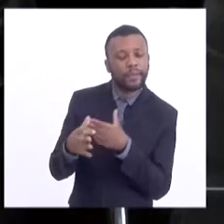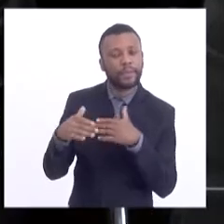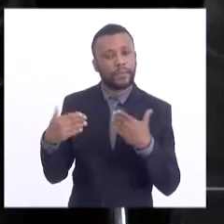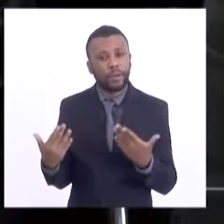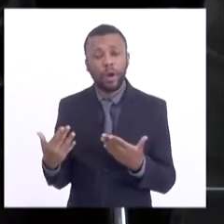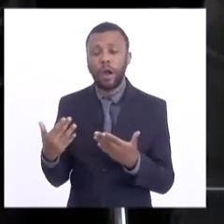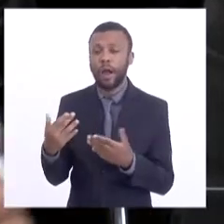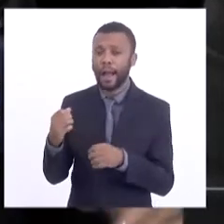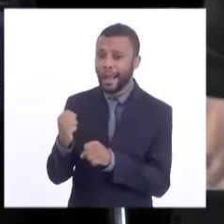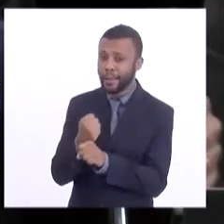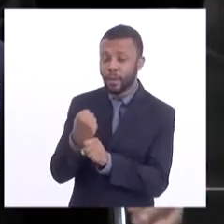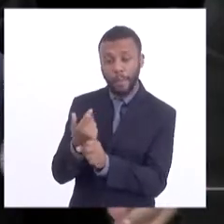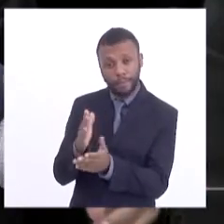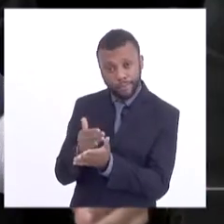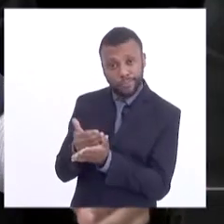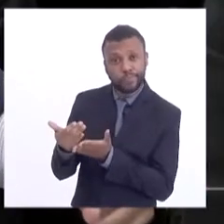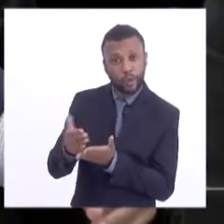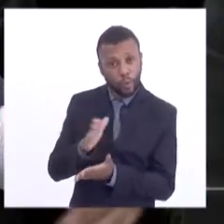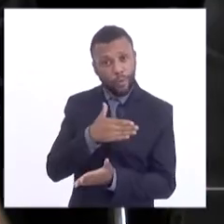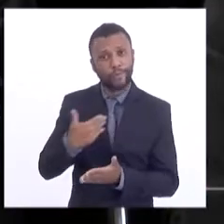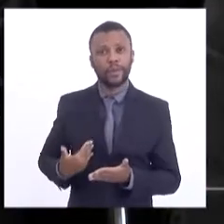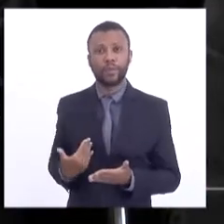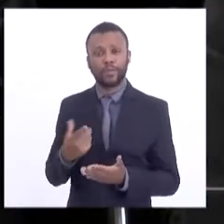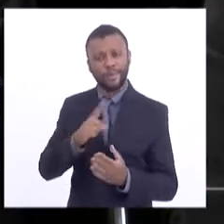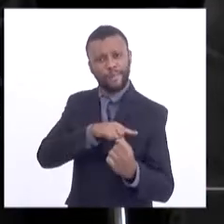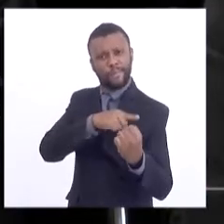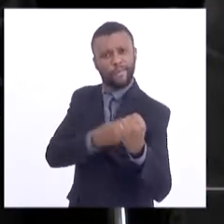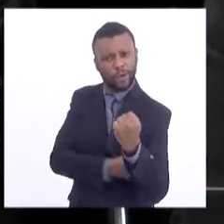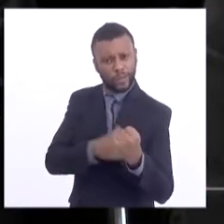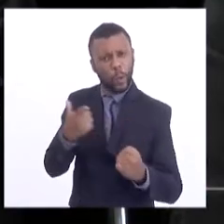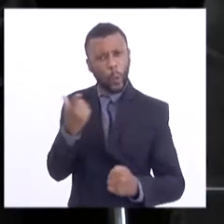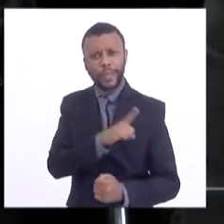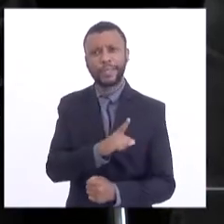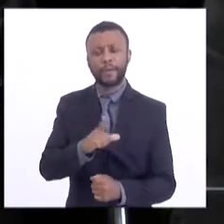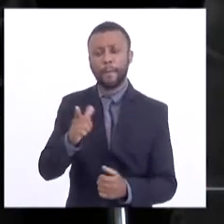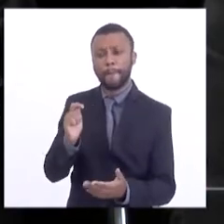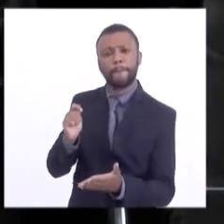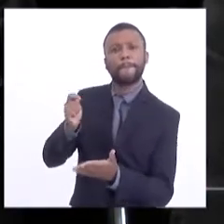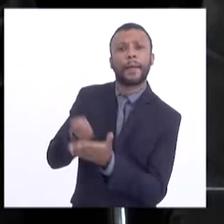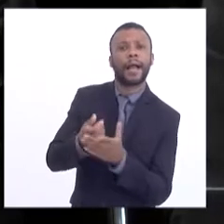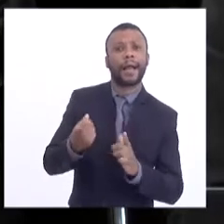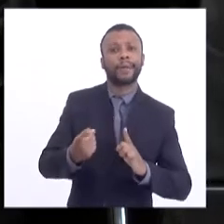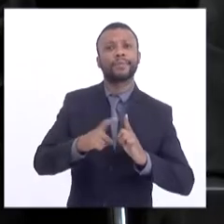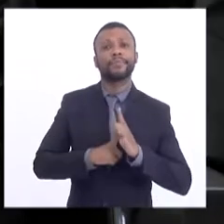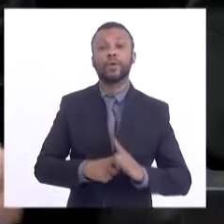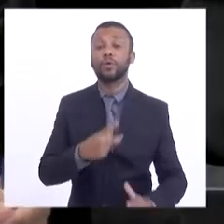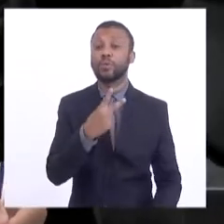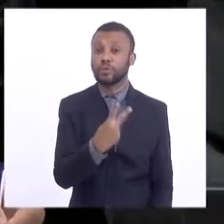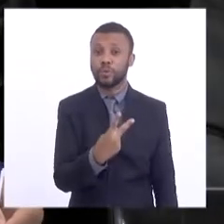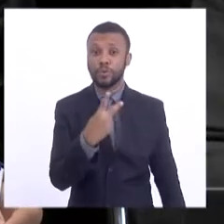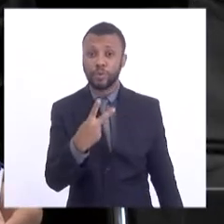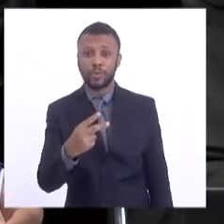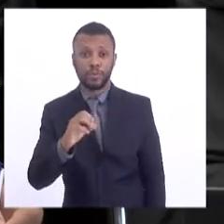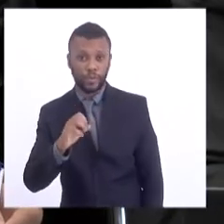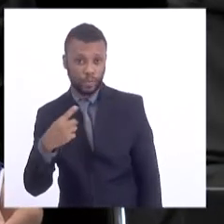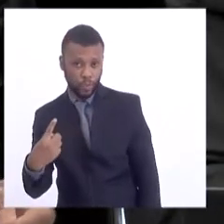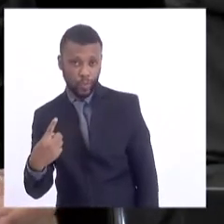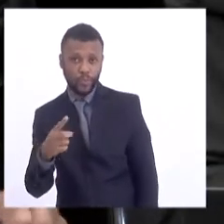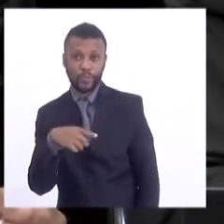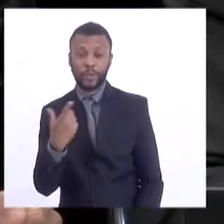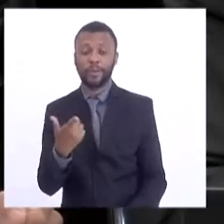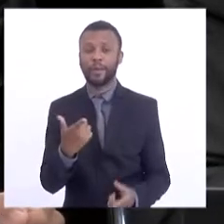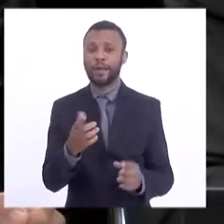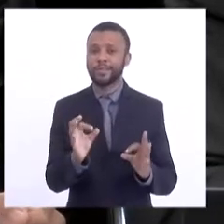o governo ganhou tração e like dor os dois 201 então quando eu falo de